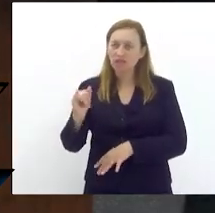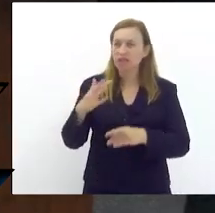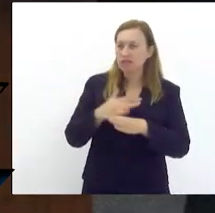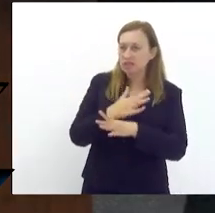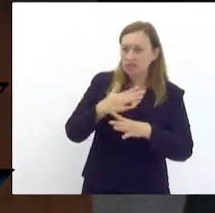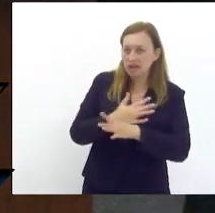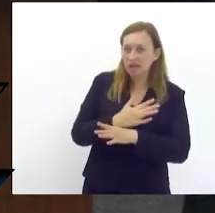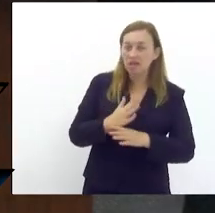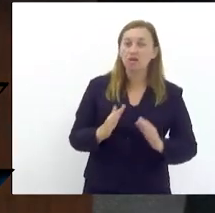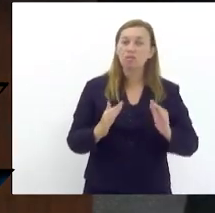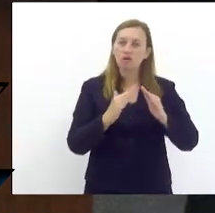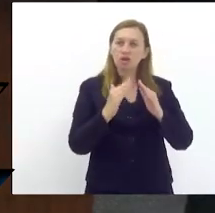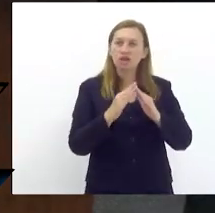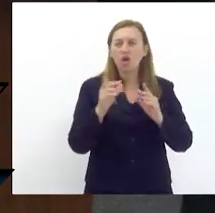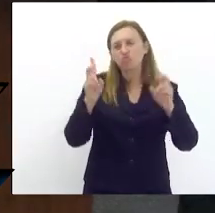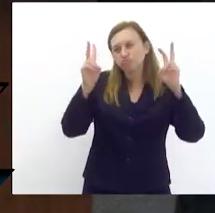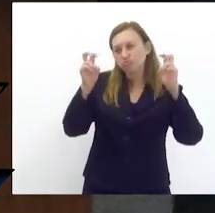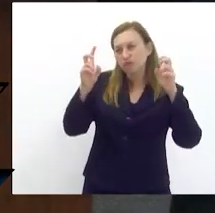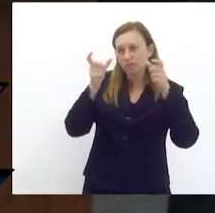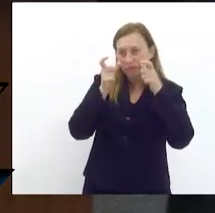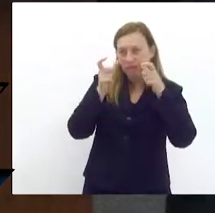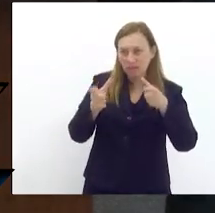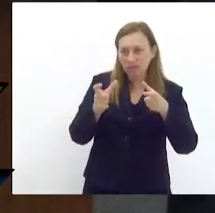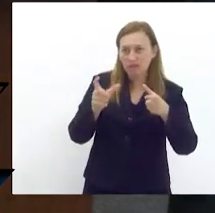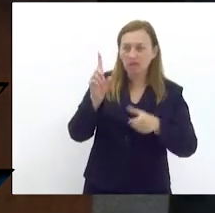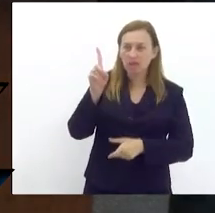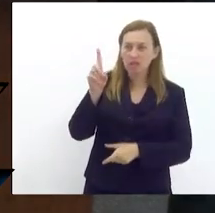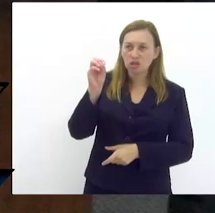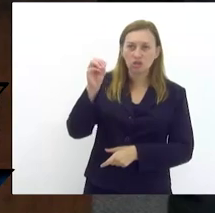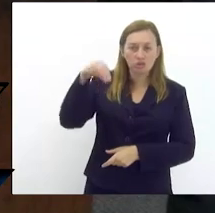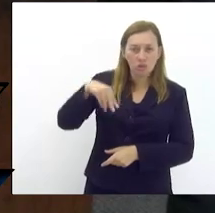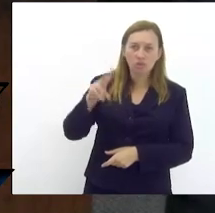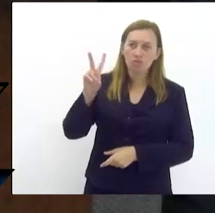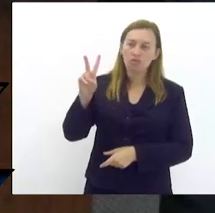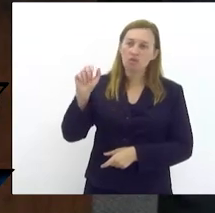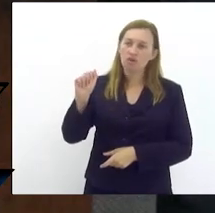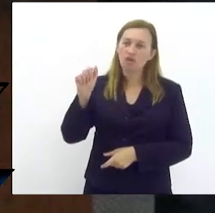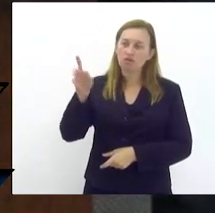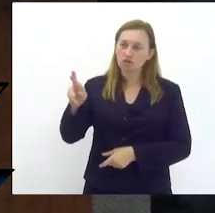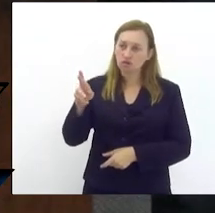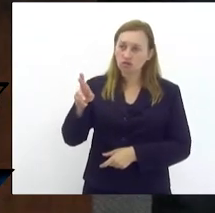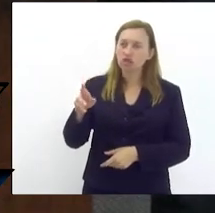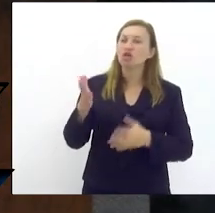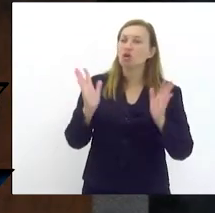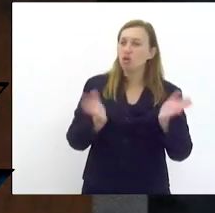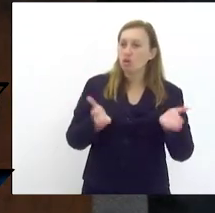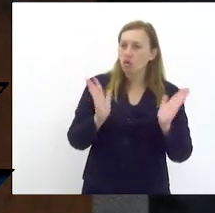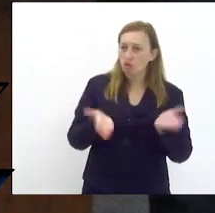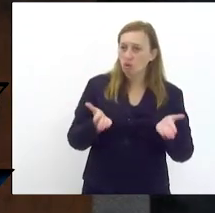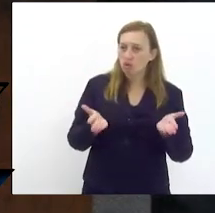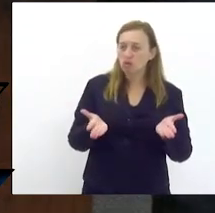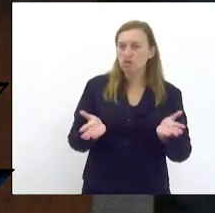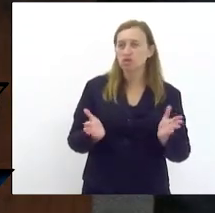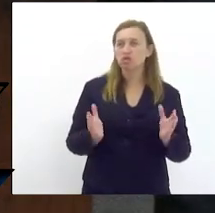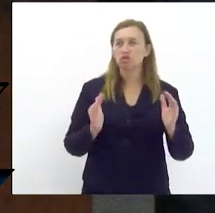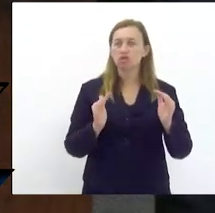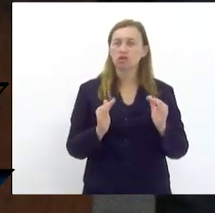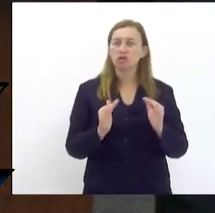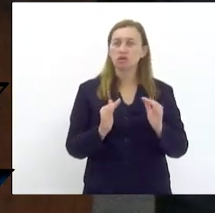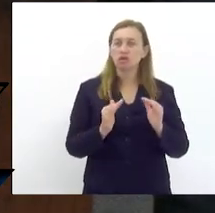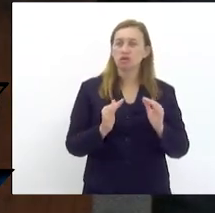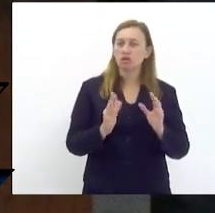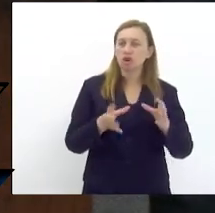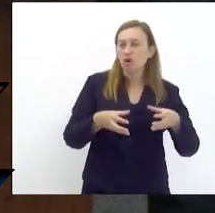moradia é um tema que sempre chamou a atenção de Dom Waldir tanto que hoje há uma ocupação na cidade que recebe